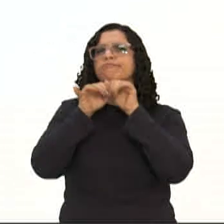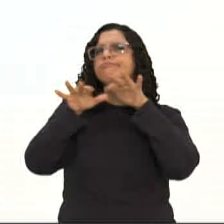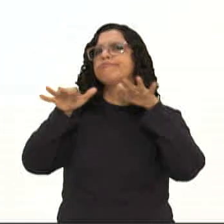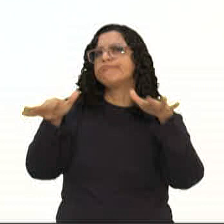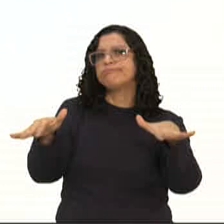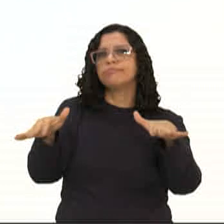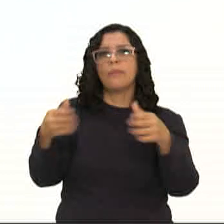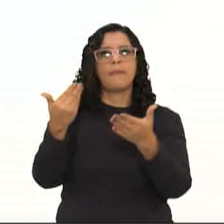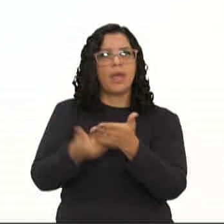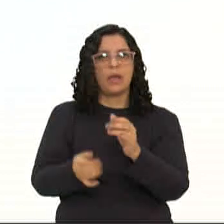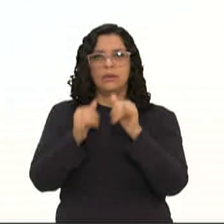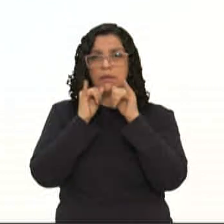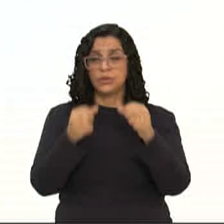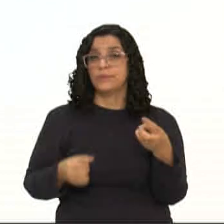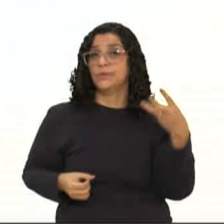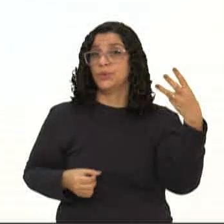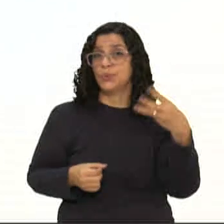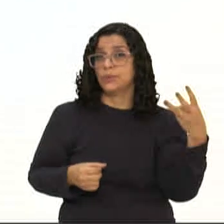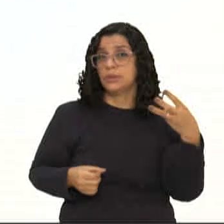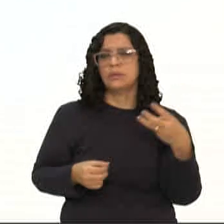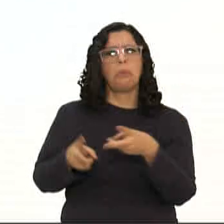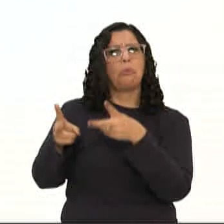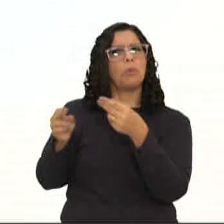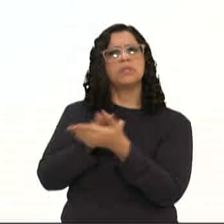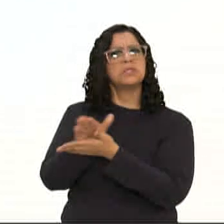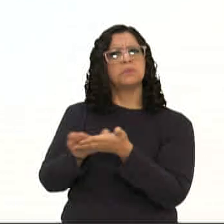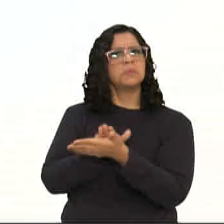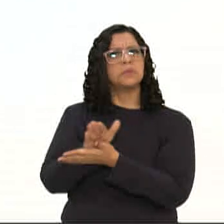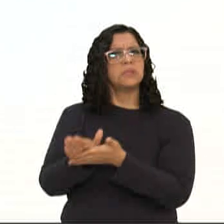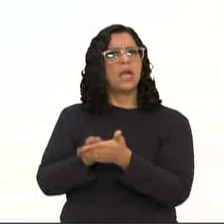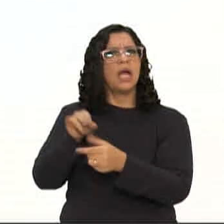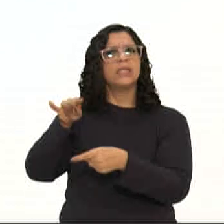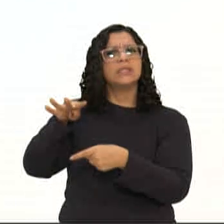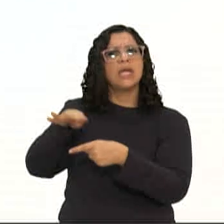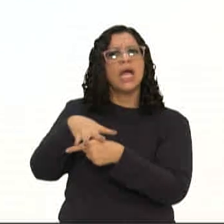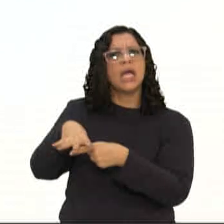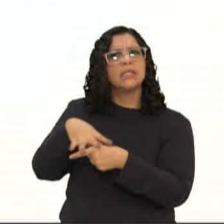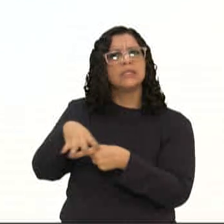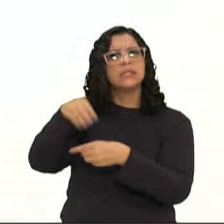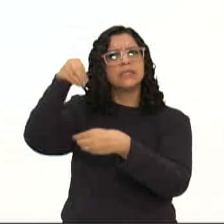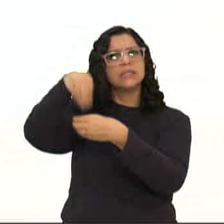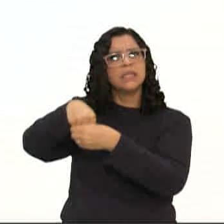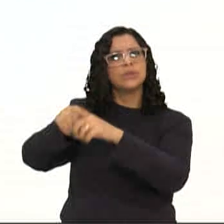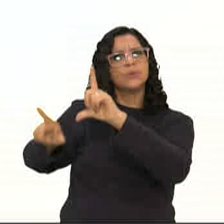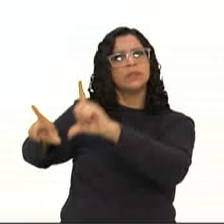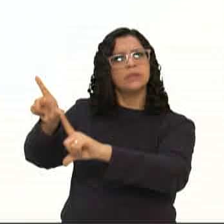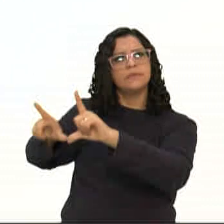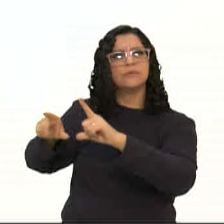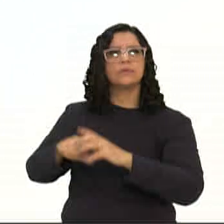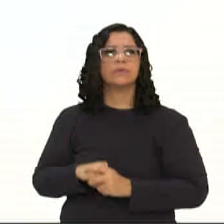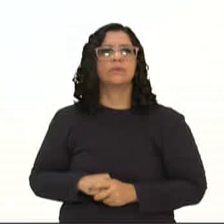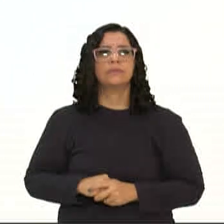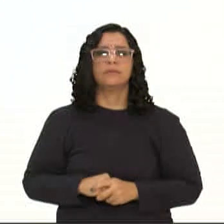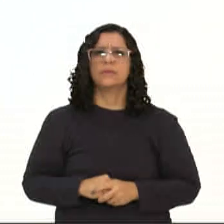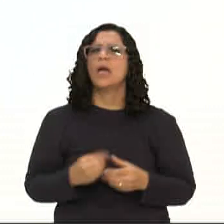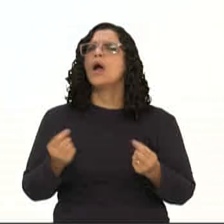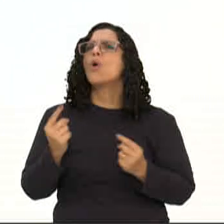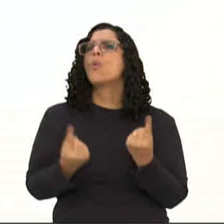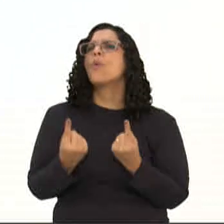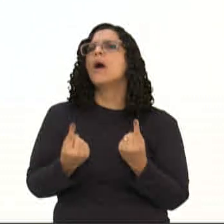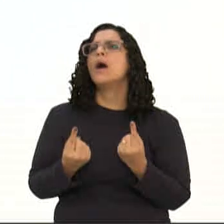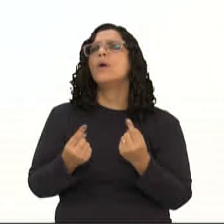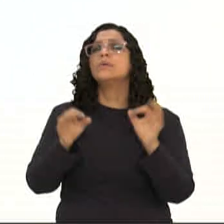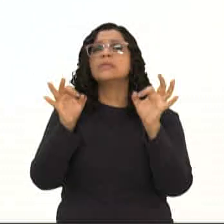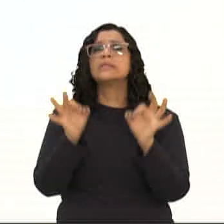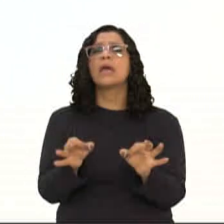dissipada. Item 3. Não se identifica nenhum tipo de resistência elétrica no televisor. Está correta ou